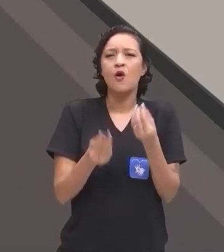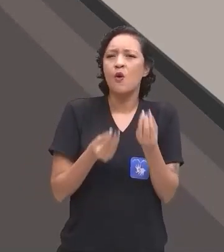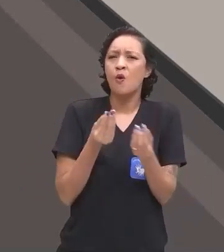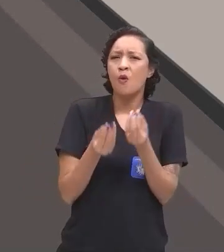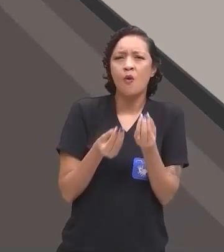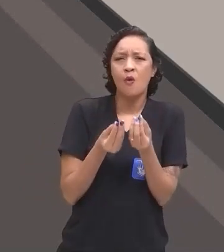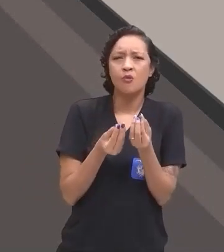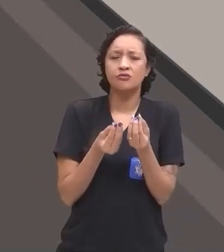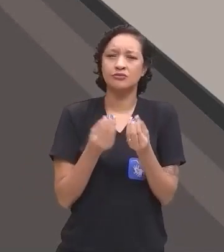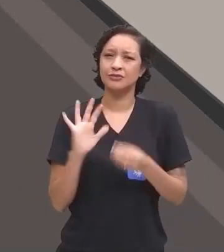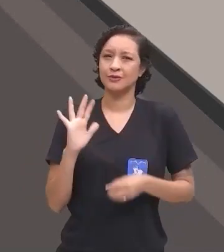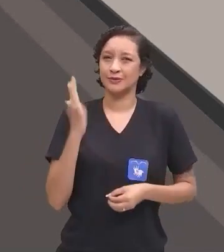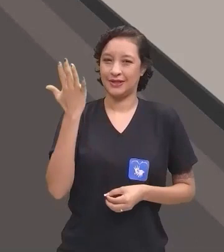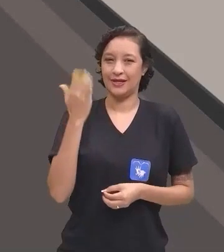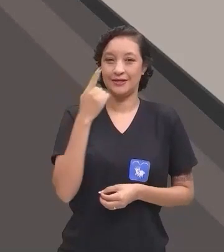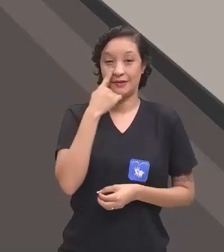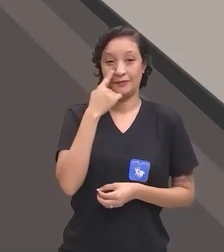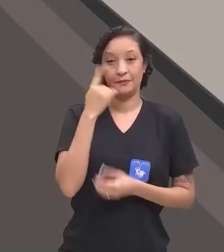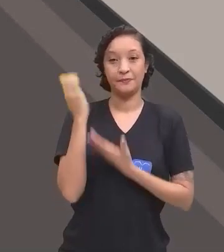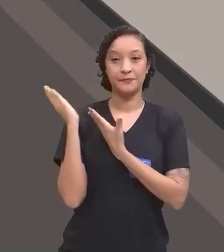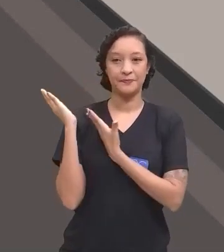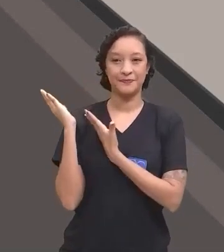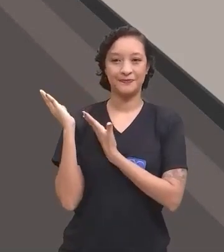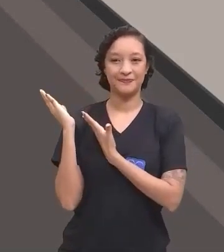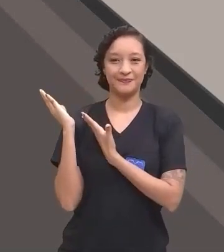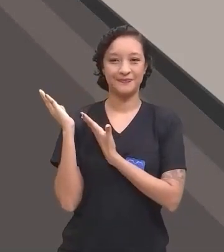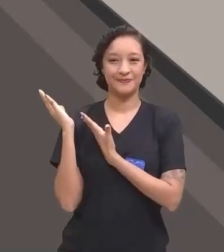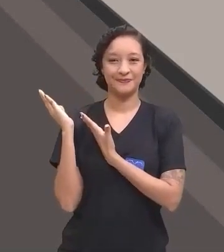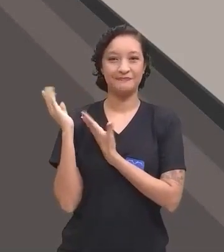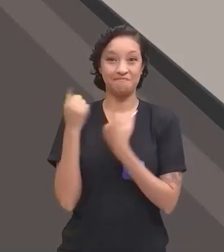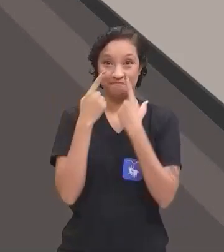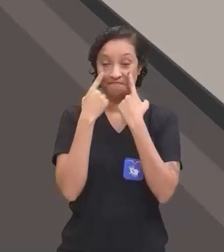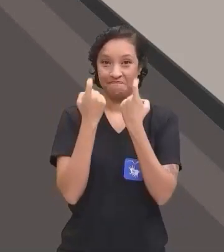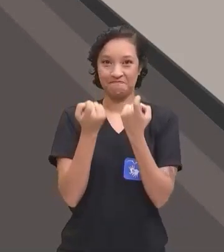esse processo. Olha só que interessante.